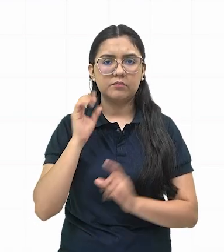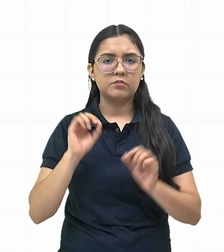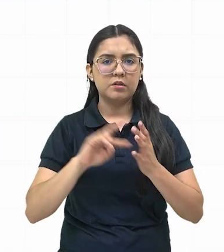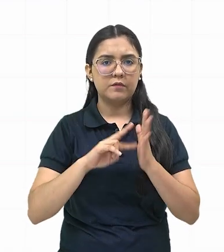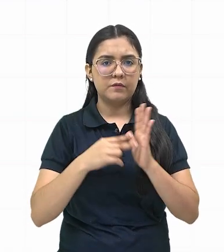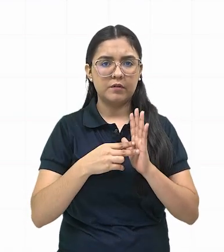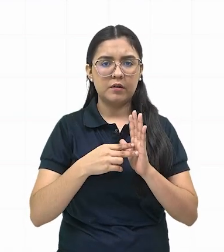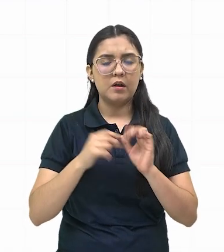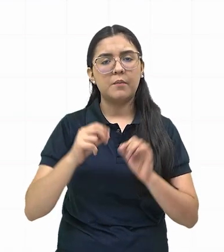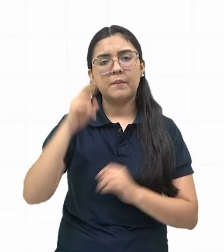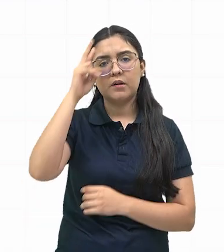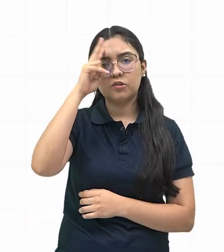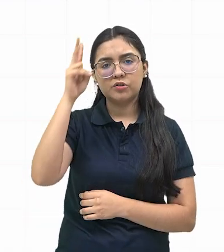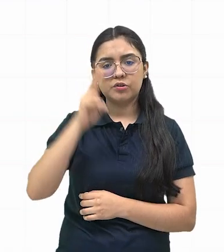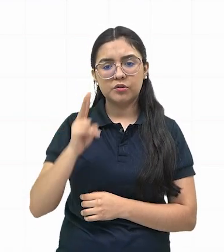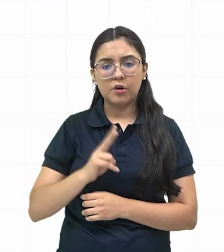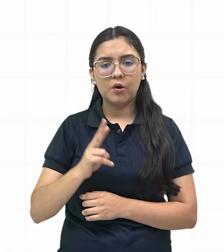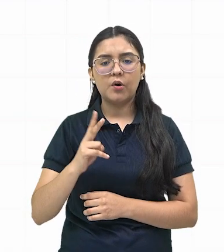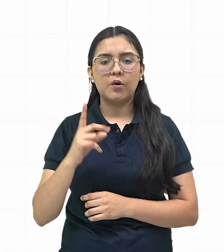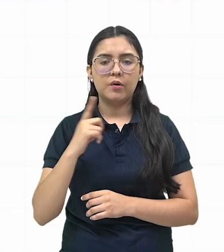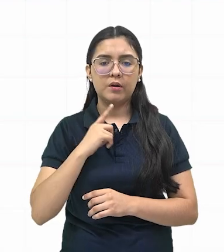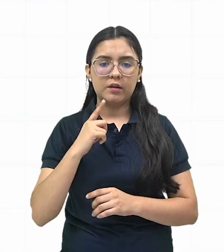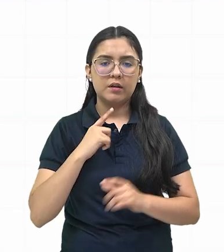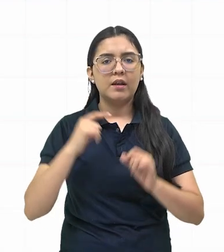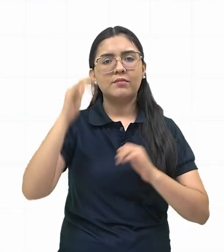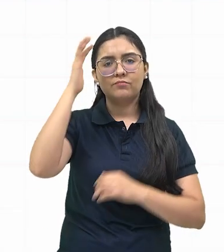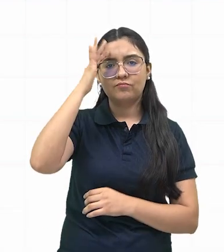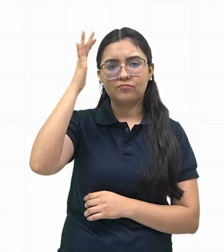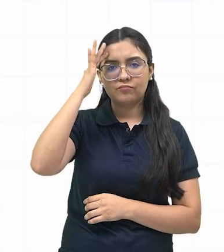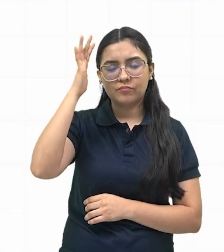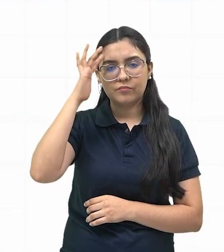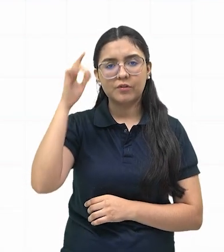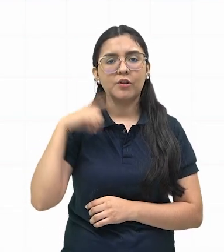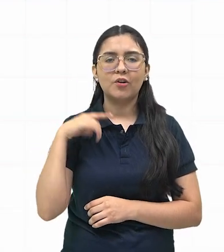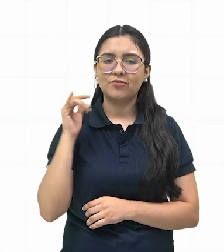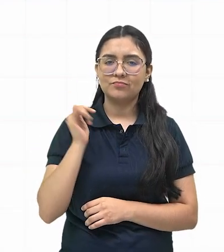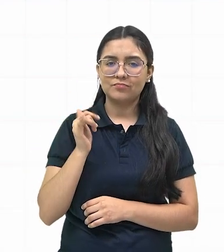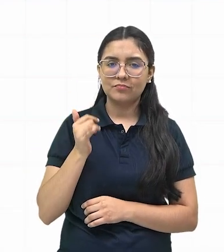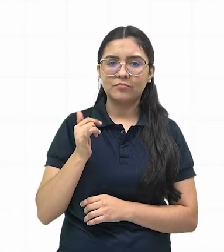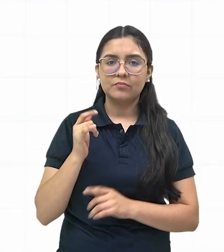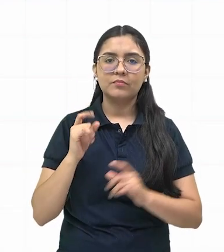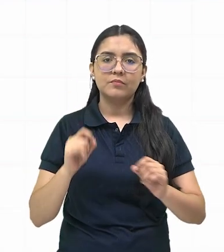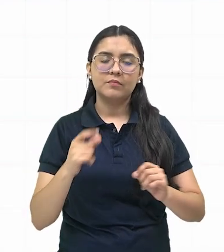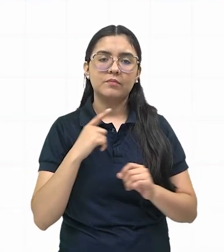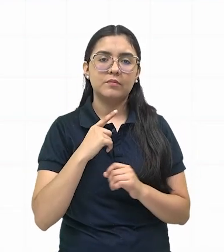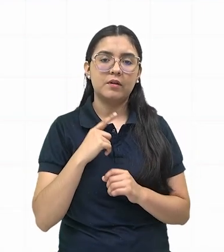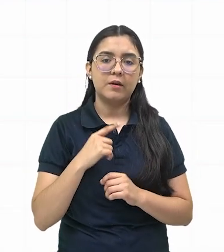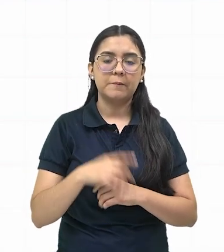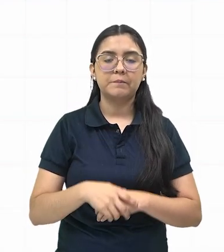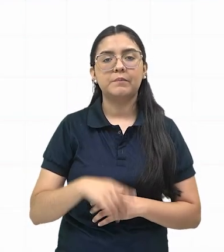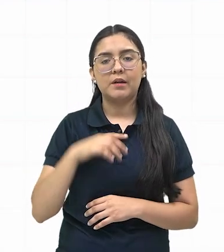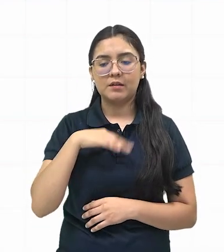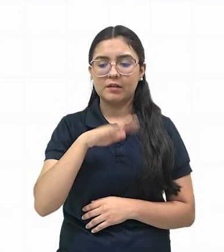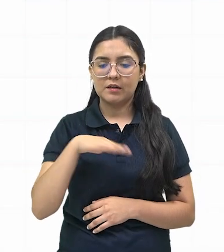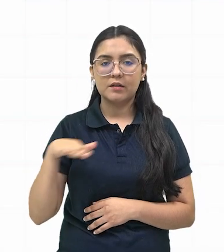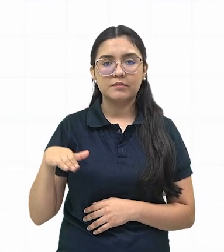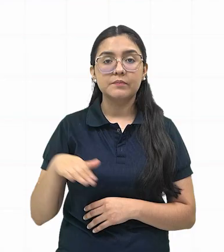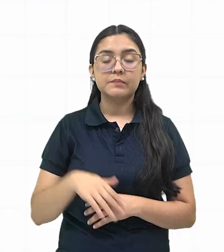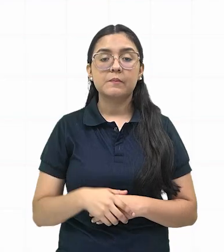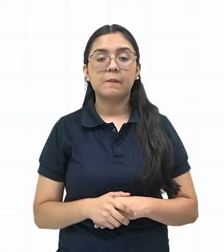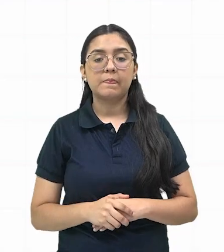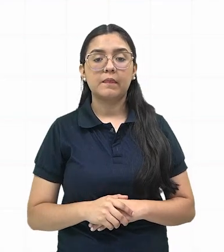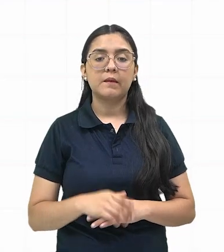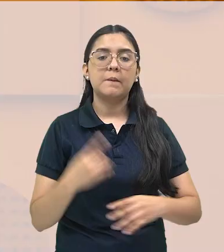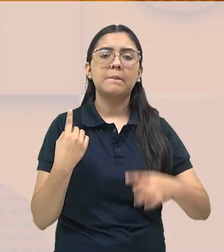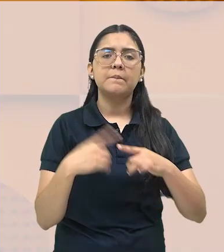Uma fábula é uma história meio fantasiosa, né? Que a gente conta normalmente para entretenimento ali de crianças, por exemplo.